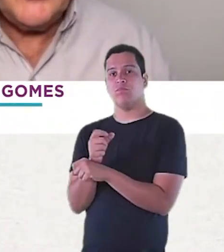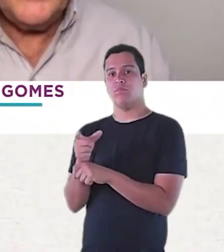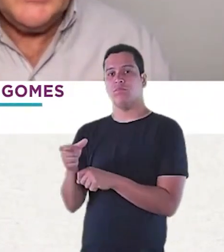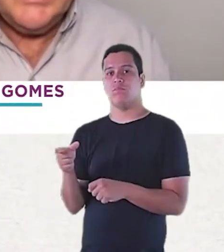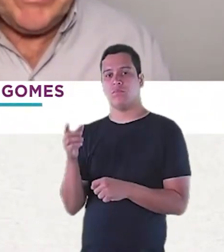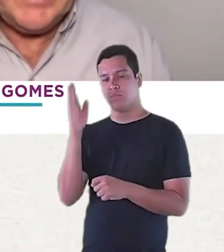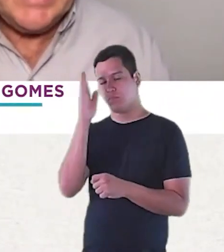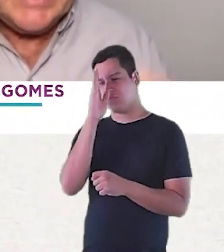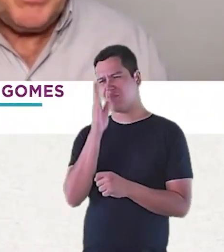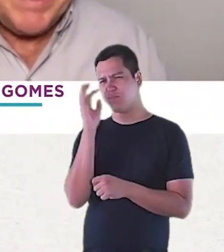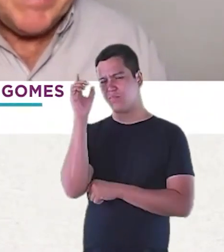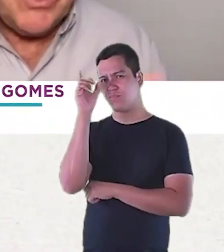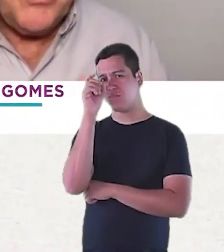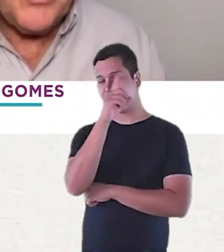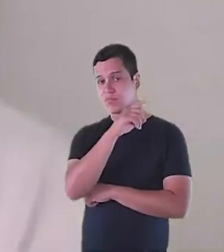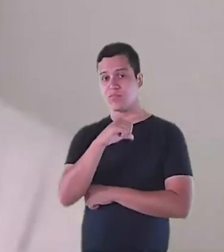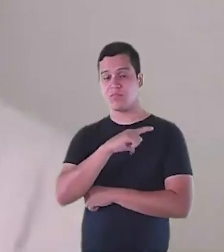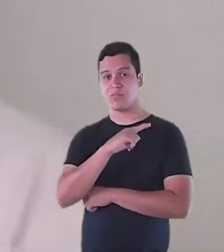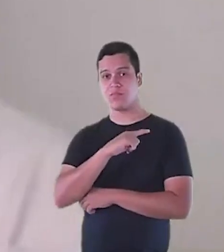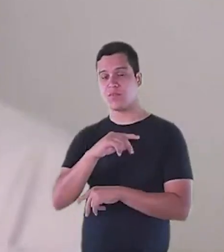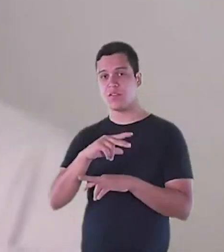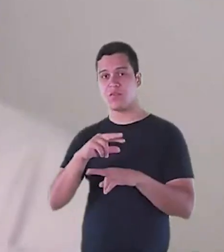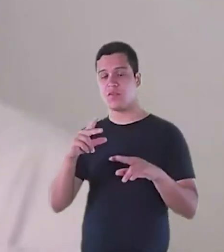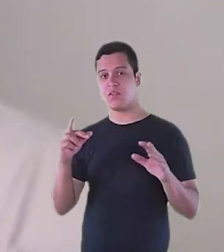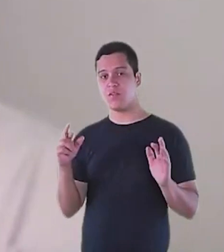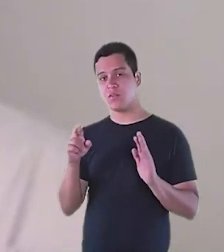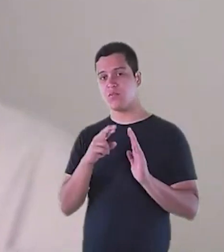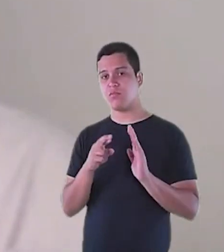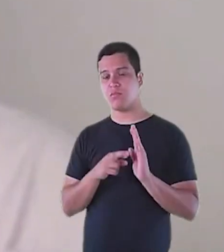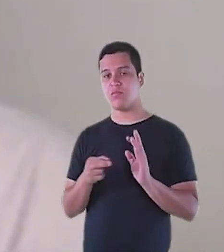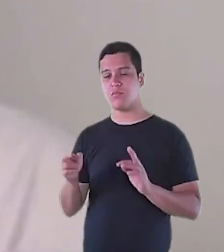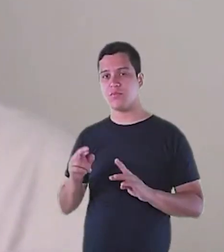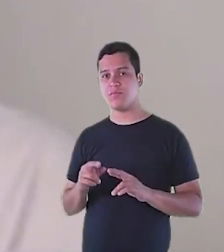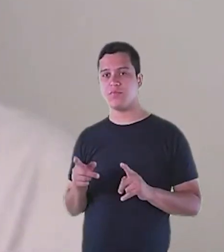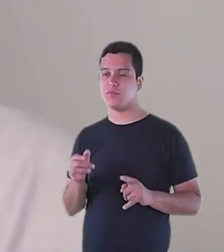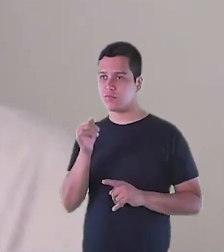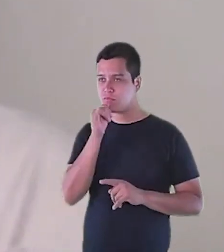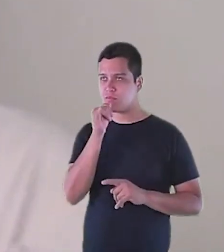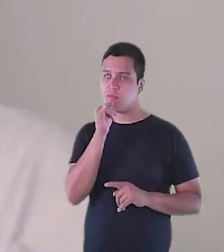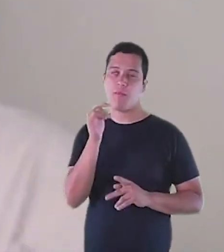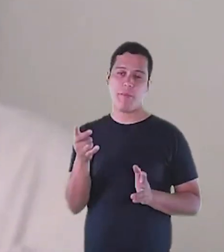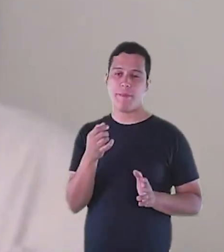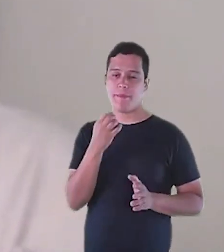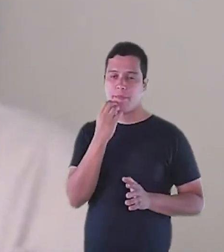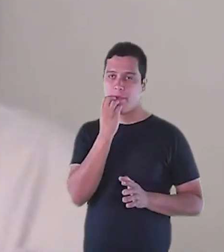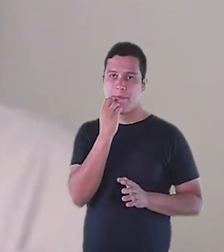complexo, cheio de nuances que até no passado foram ignoradas, né? Então você tem, por exemplo,